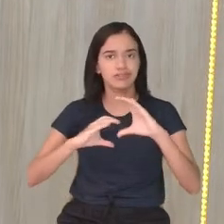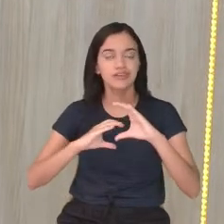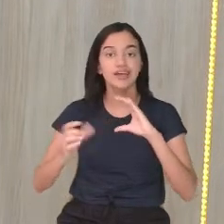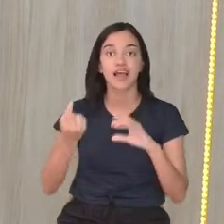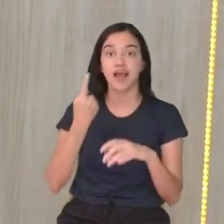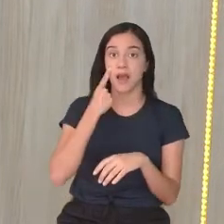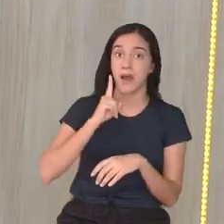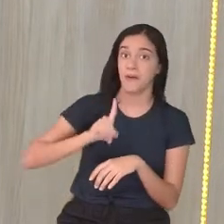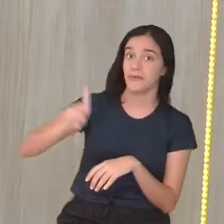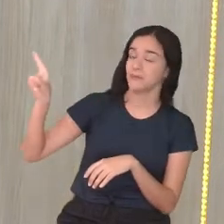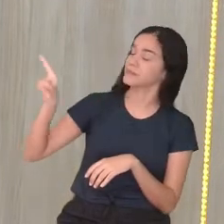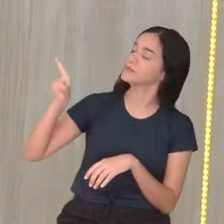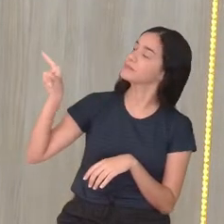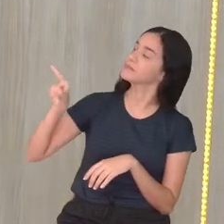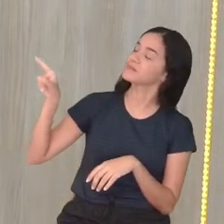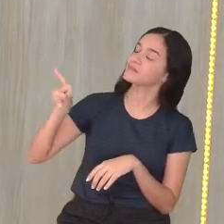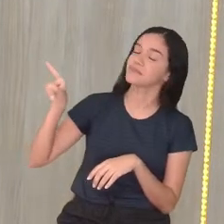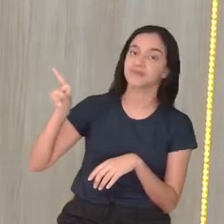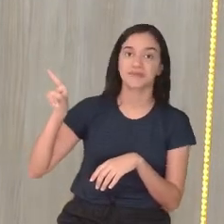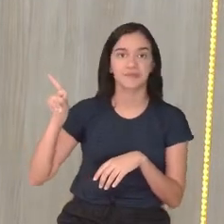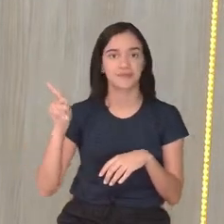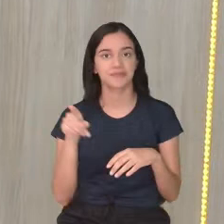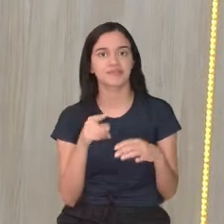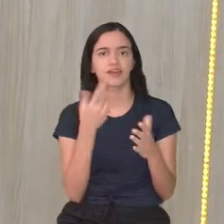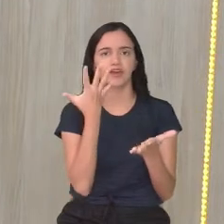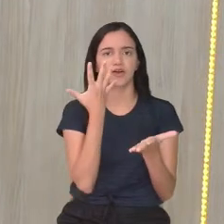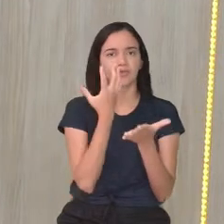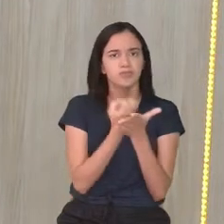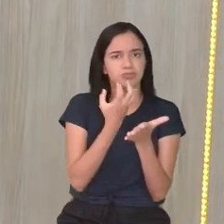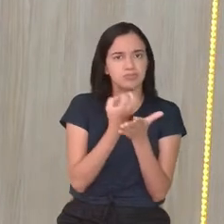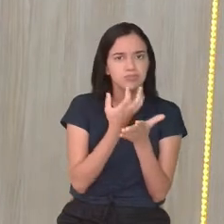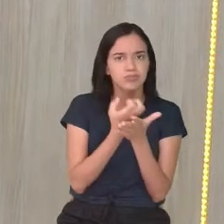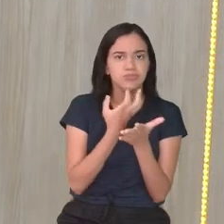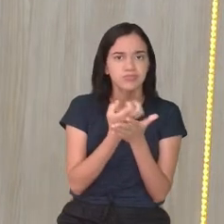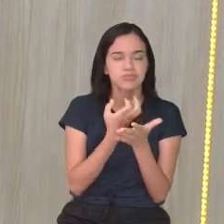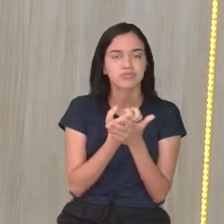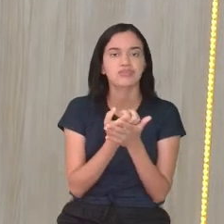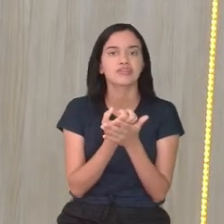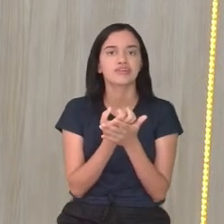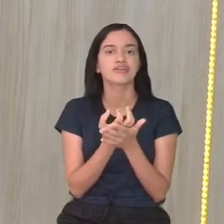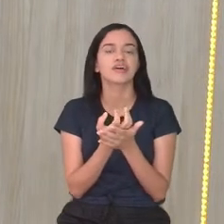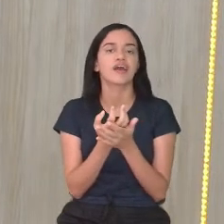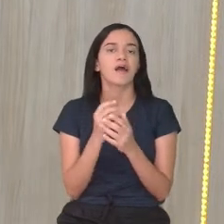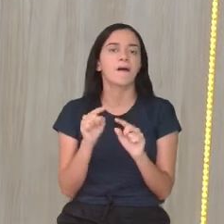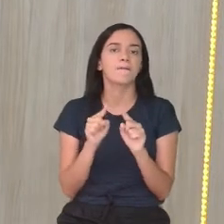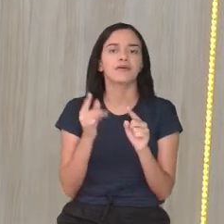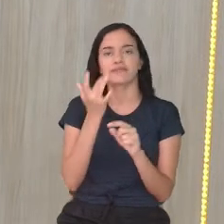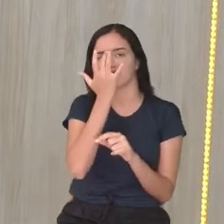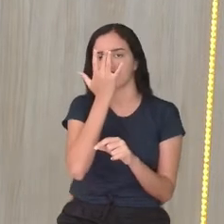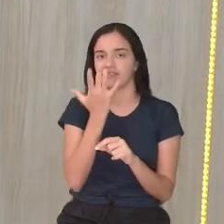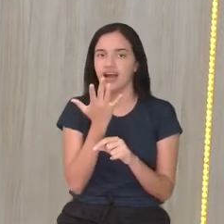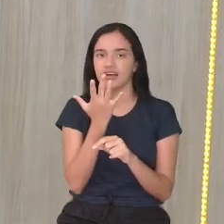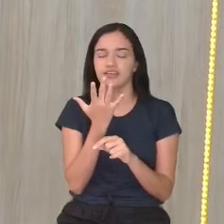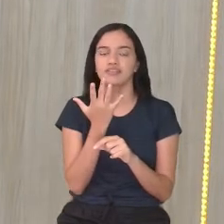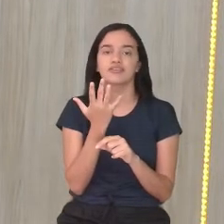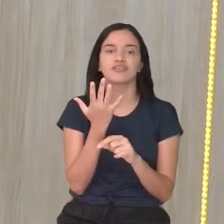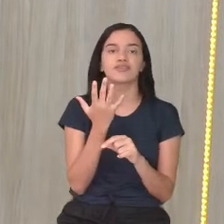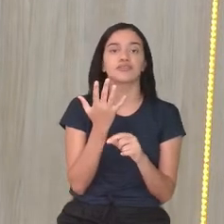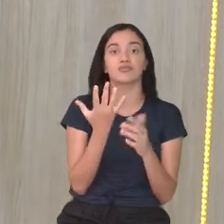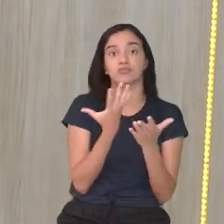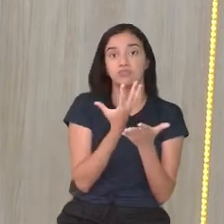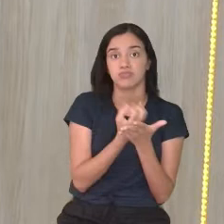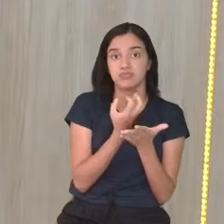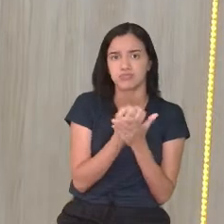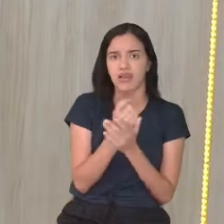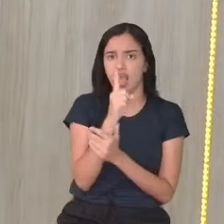Cleitinho já colocou aqui o QR Code na tela para que vocês possam também aí, de forma mais fácil, fazer esse download, que